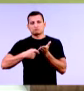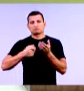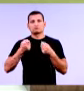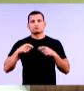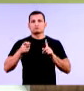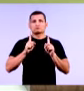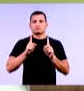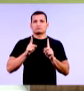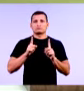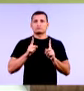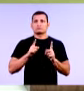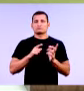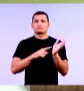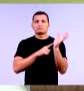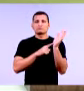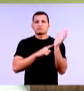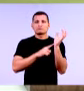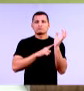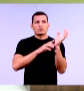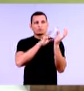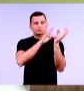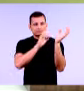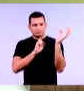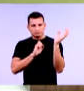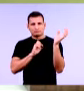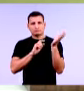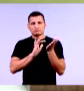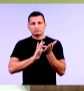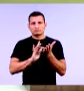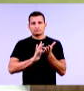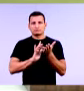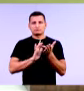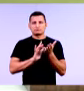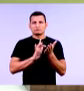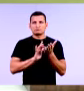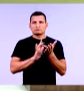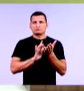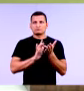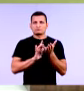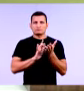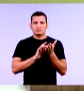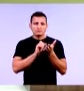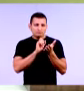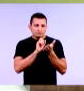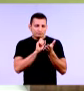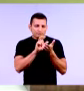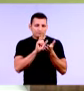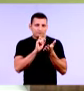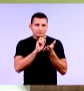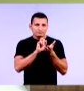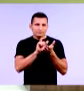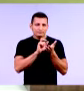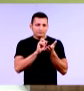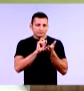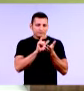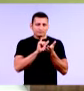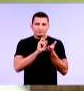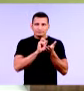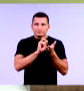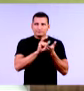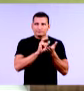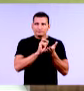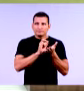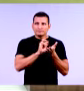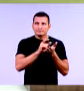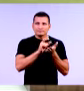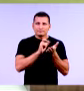quando ela está conectada, aparece aquelas barrinhas no canto, no cantinho aqui da tela do computador, que indica tanto